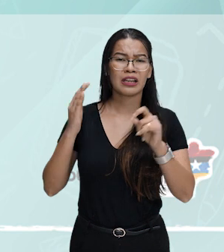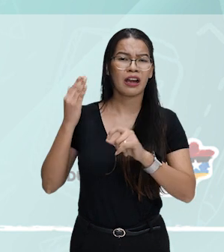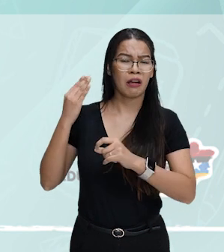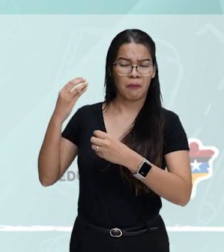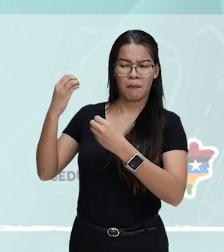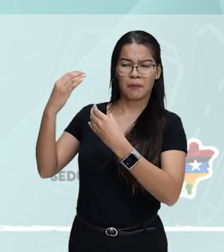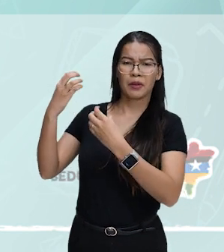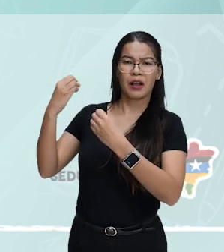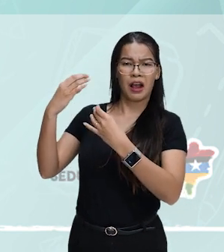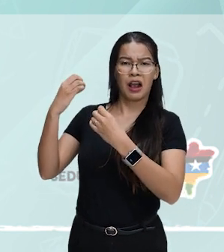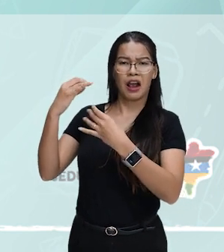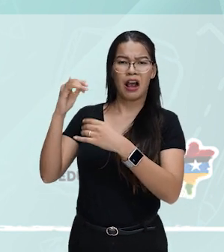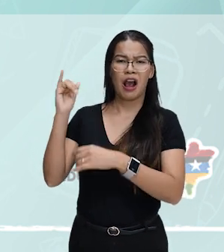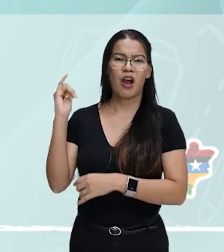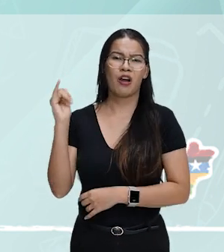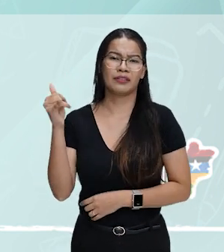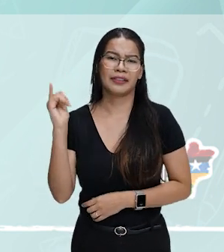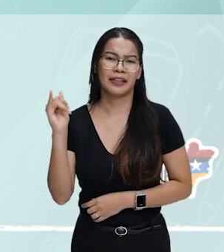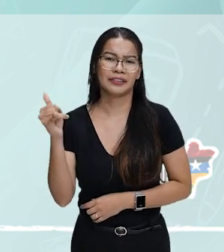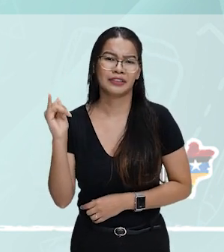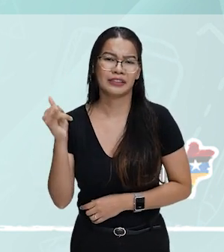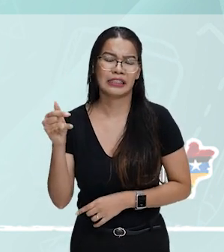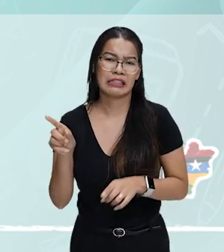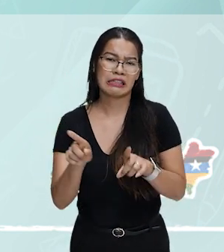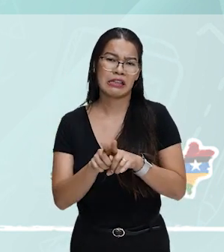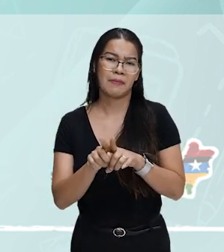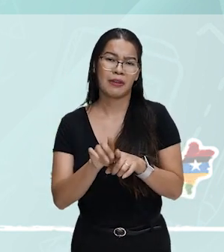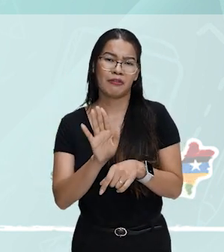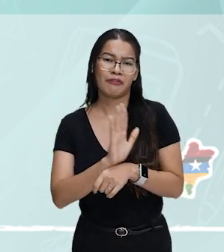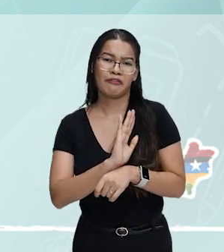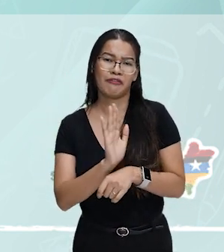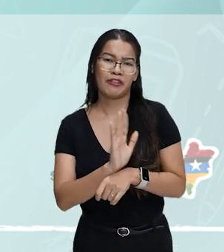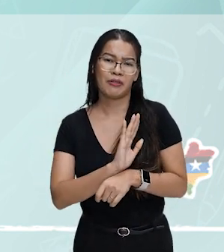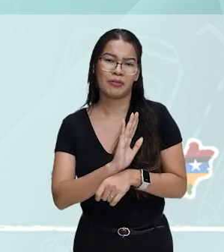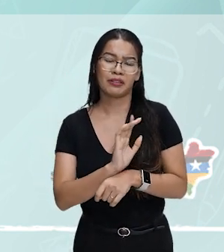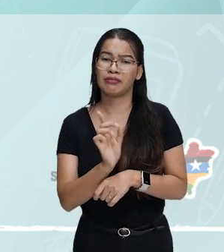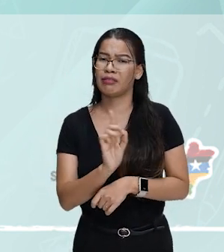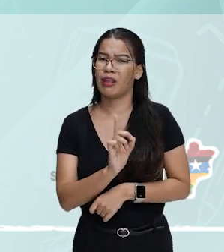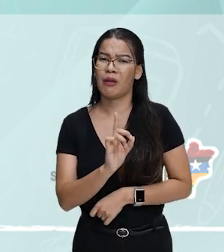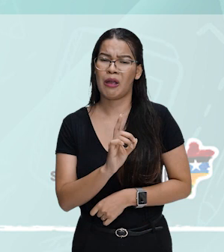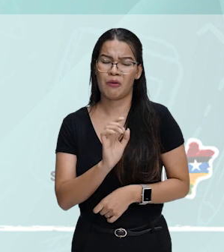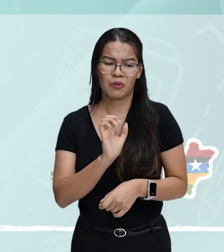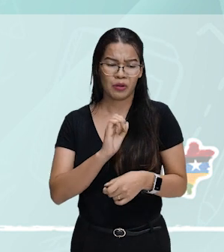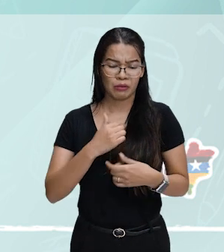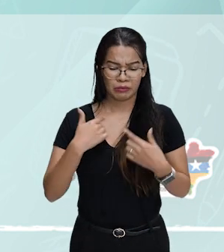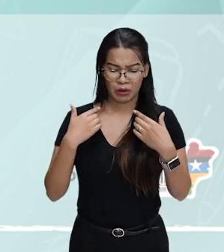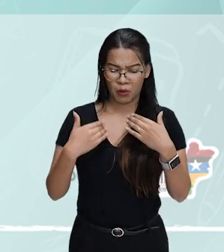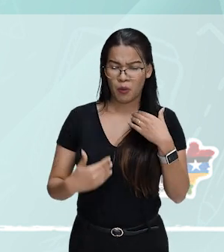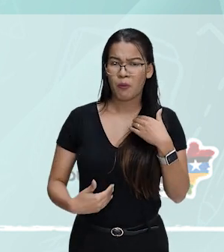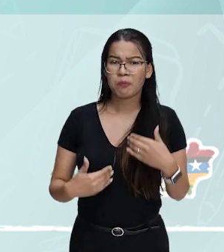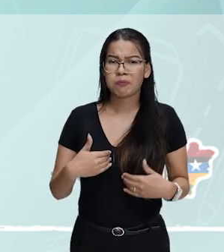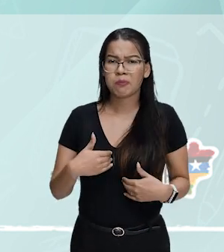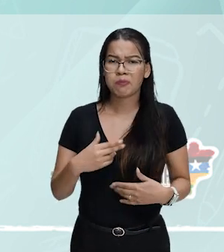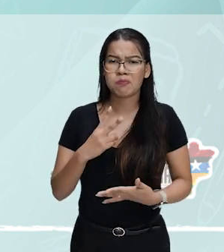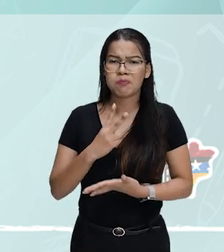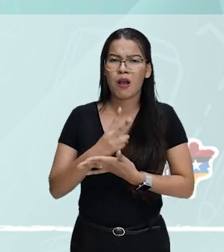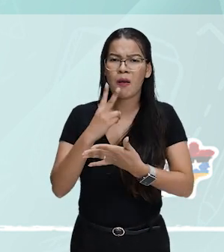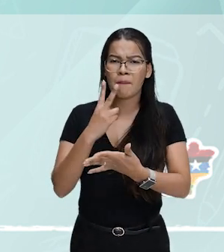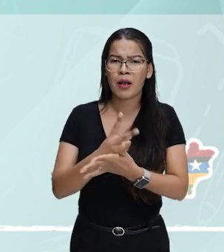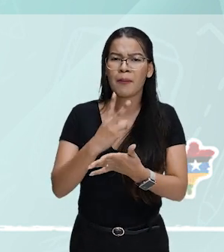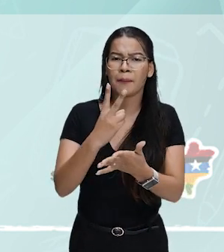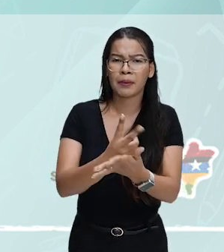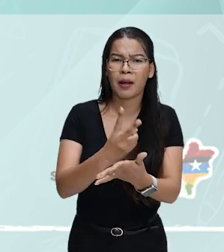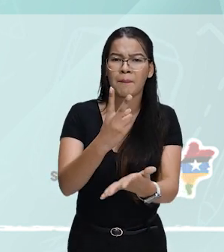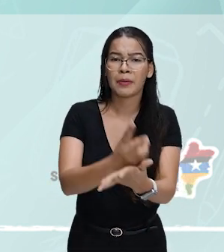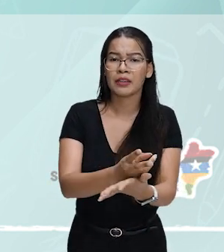ensinaram os contos de fadas e os filmes de Hollywood, não é um estado mágico e duradouro. Na vida real,